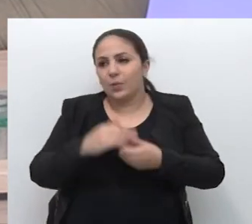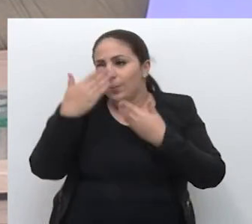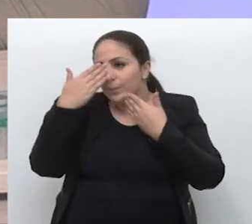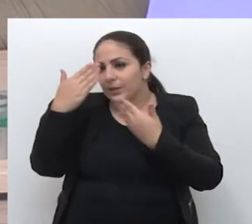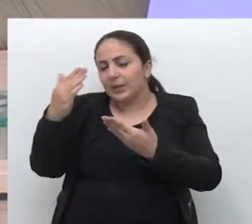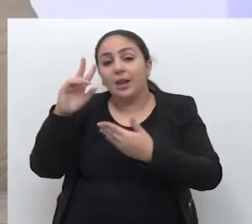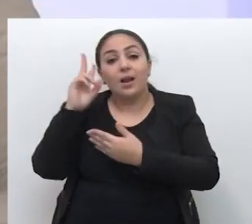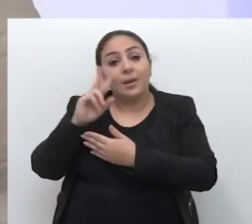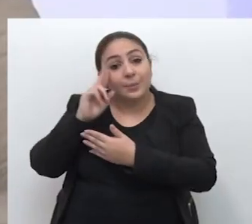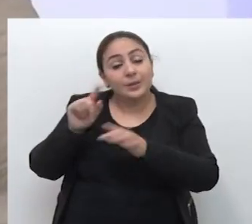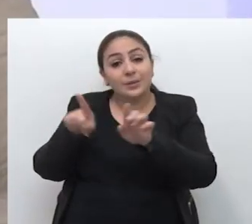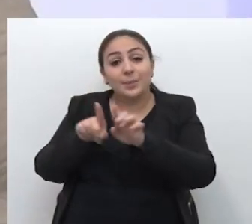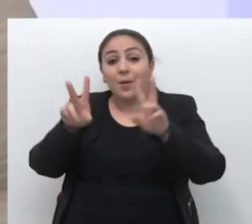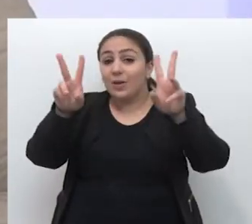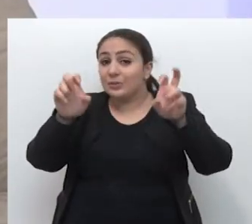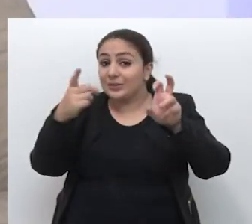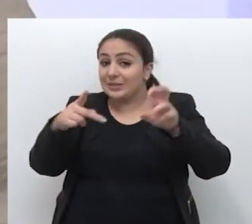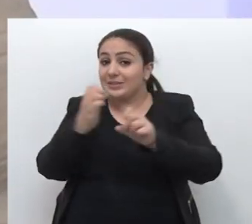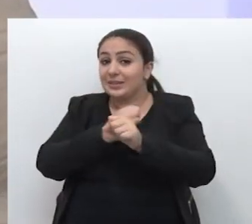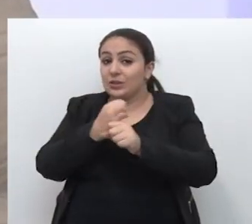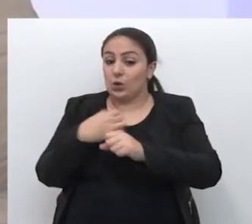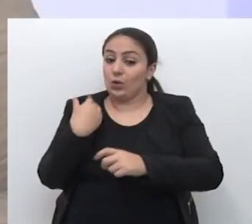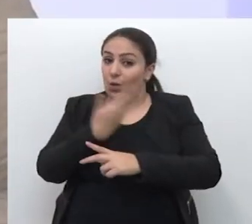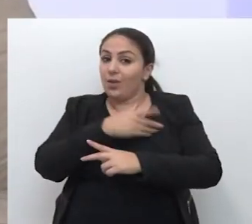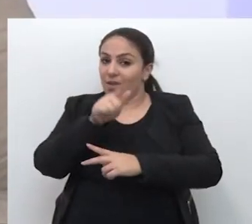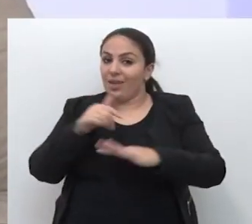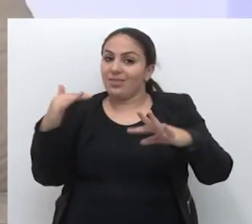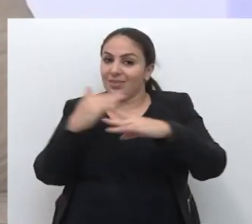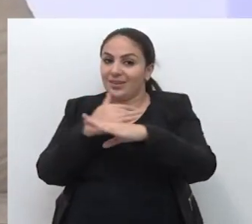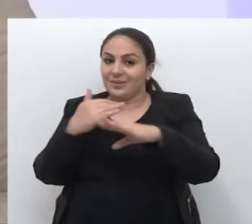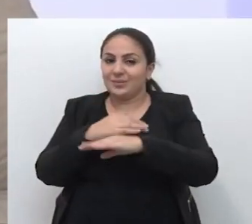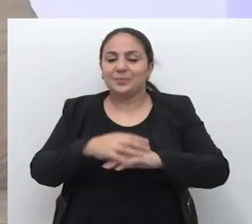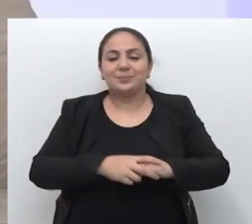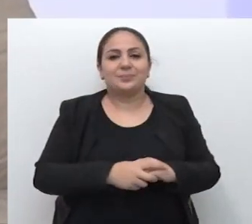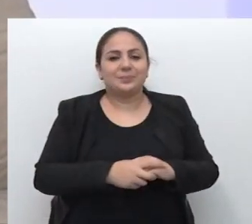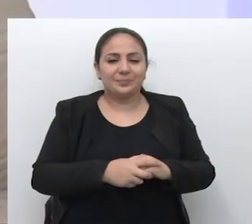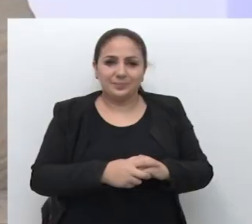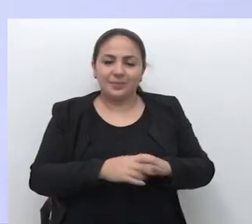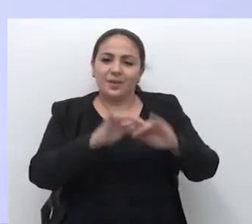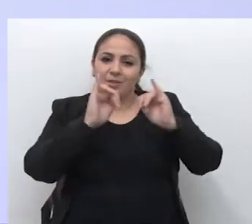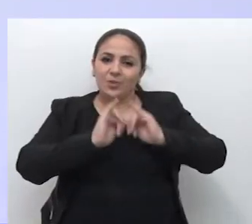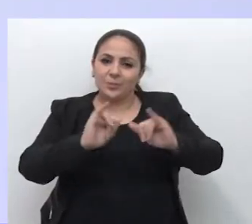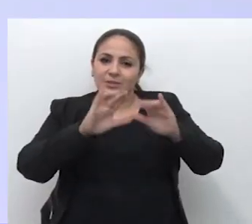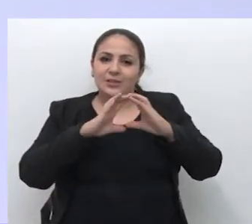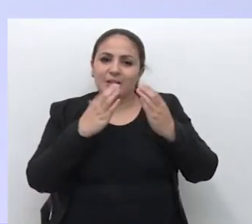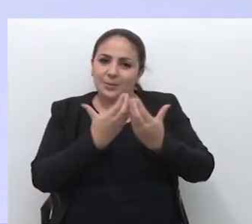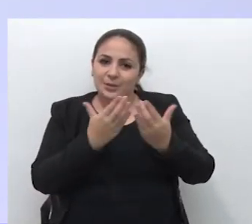desta audiência. Muito obrigada e lembrando, então, que o tema deste ano é Nós Somos o Trânsito.